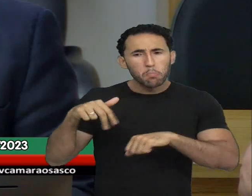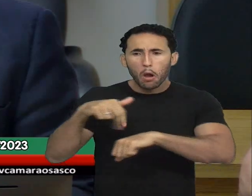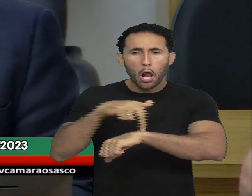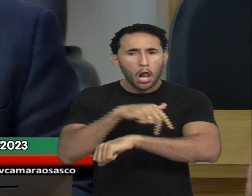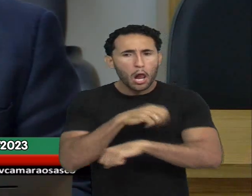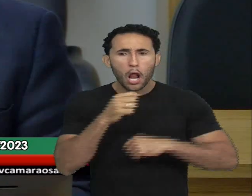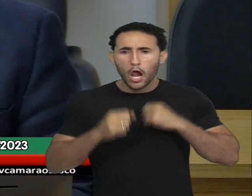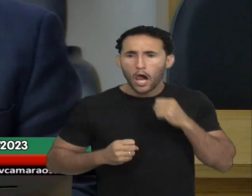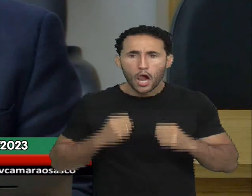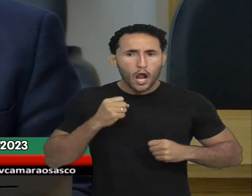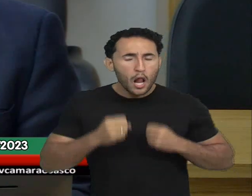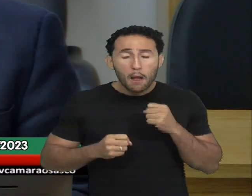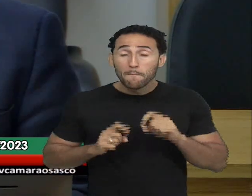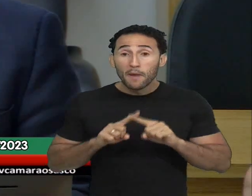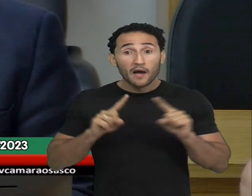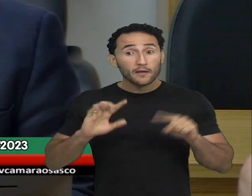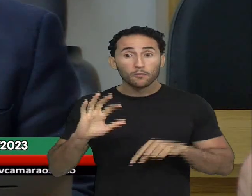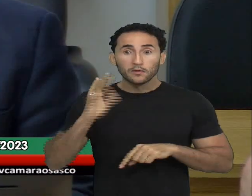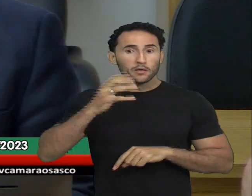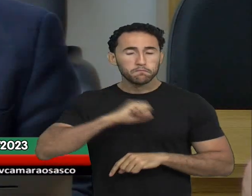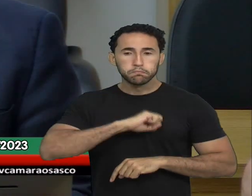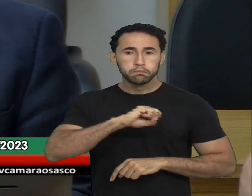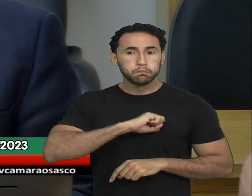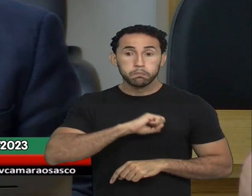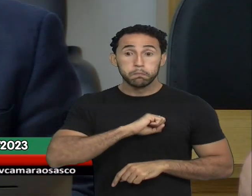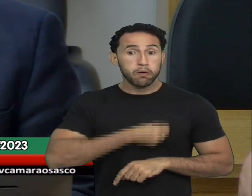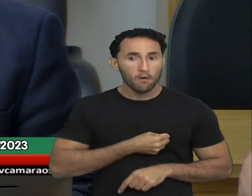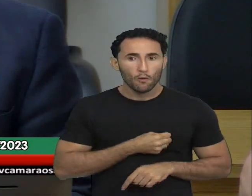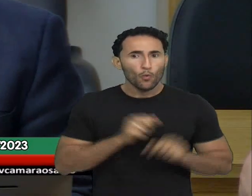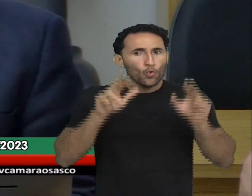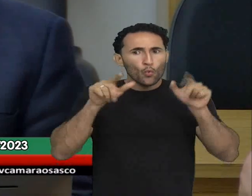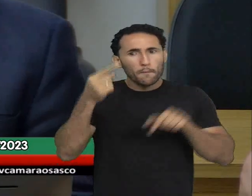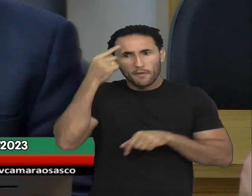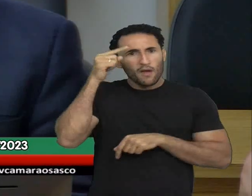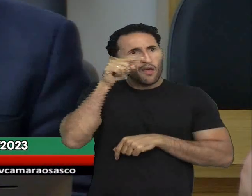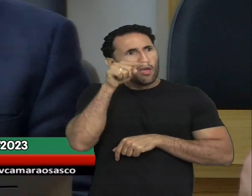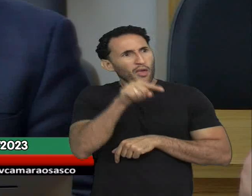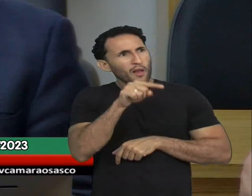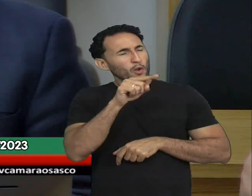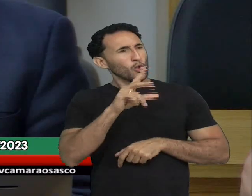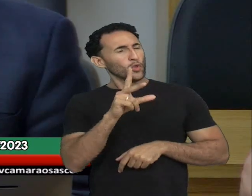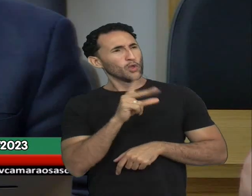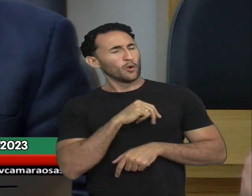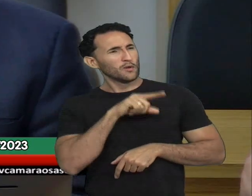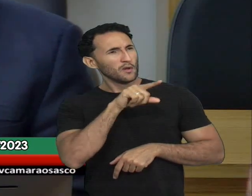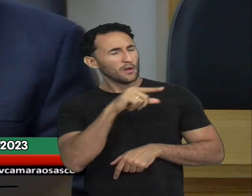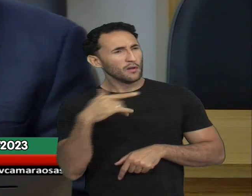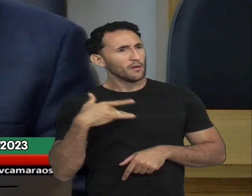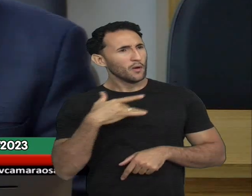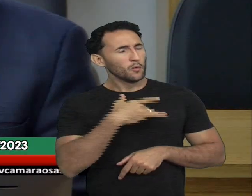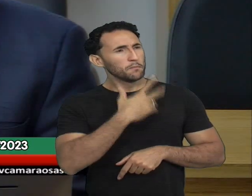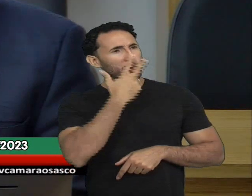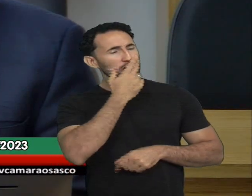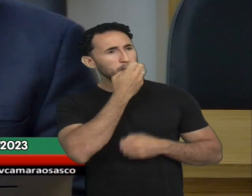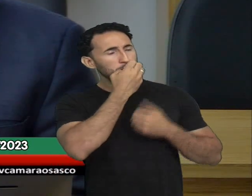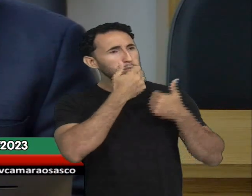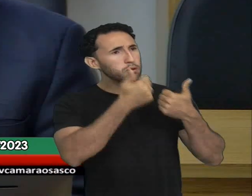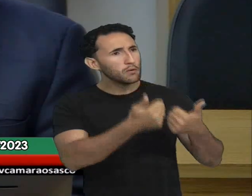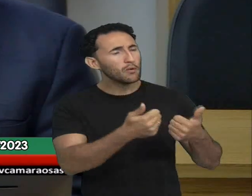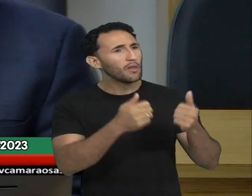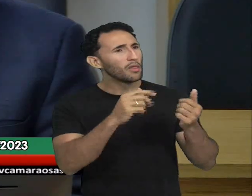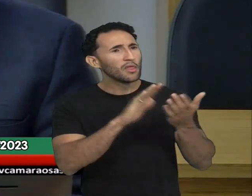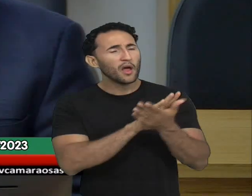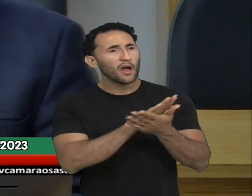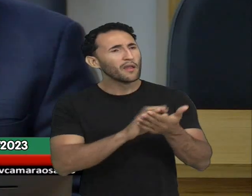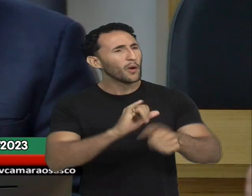uma coisa que a gente nunca ia esperar de acontecer no paciente. A gente olha para o paciente, ele não tem fator de risco nenhum daqueles que a